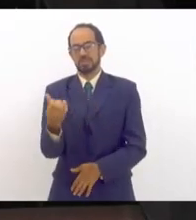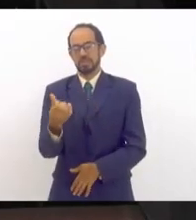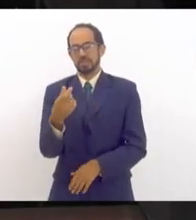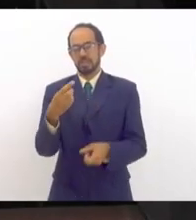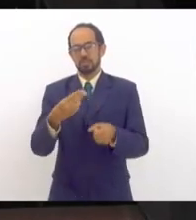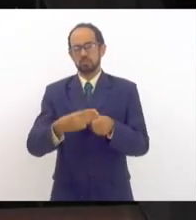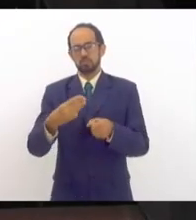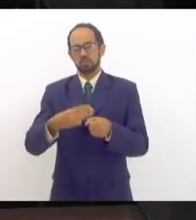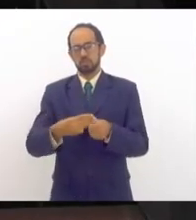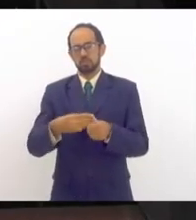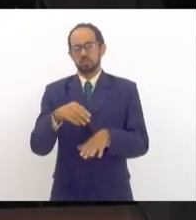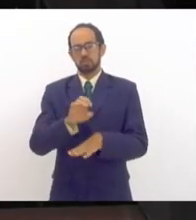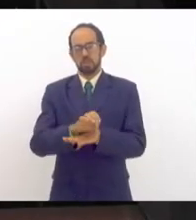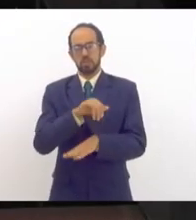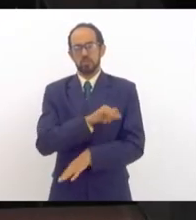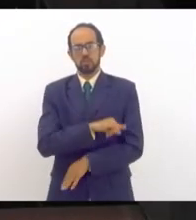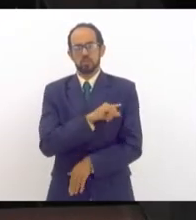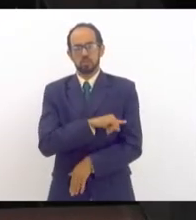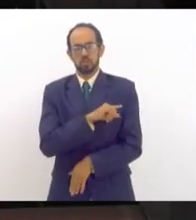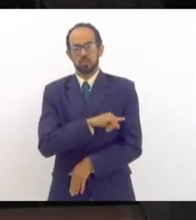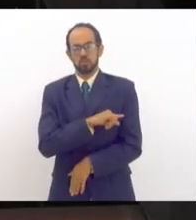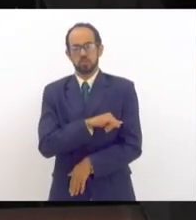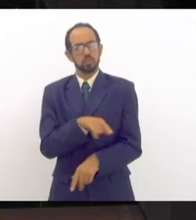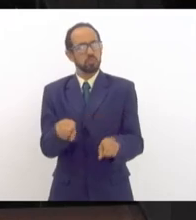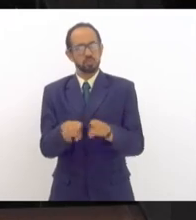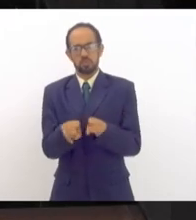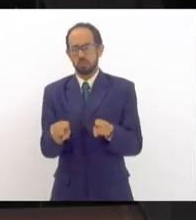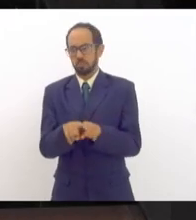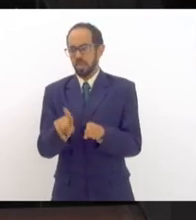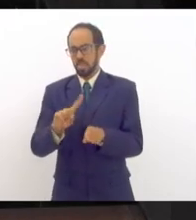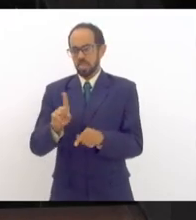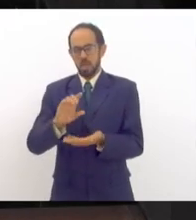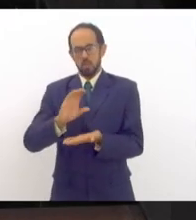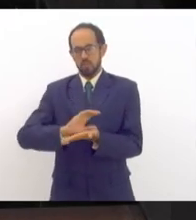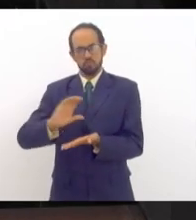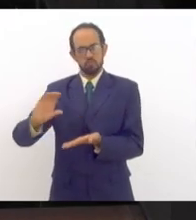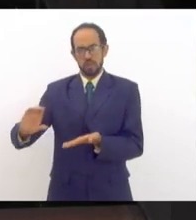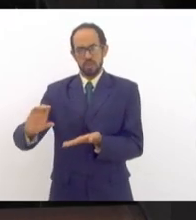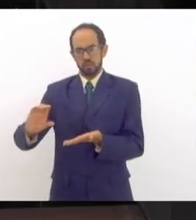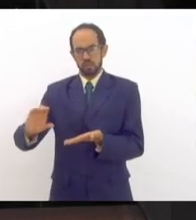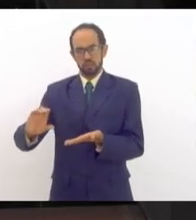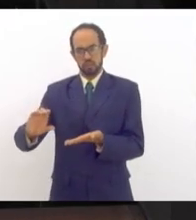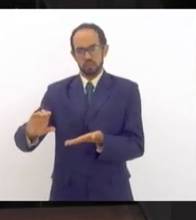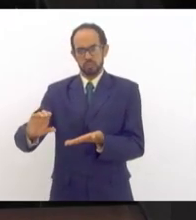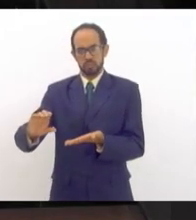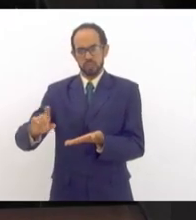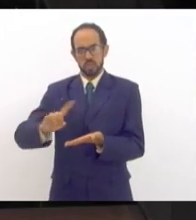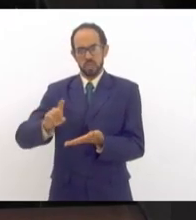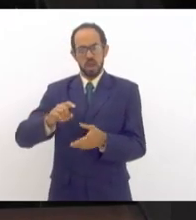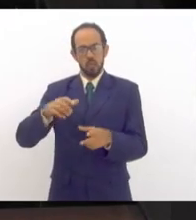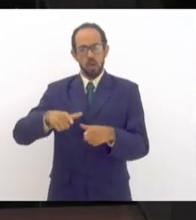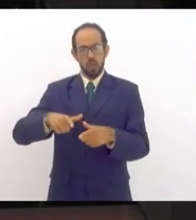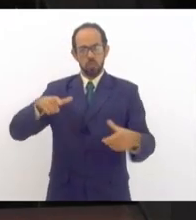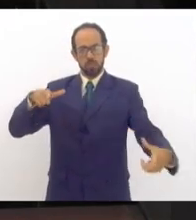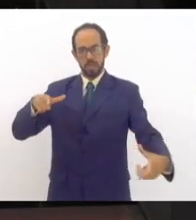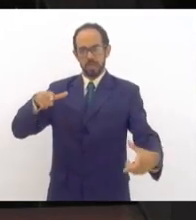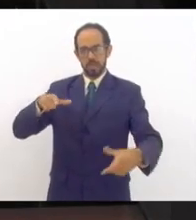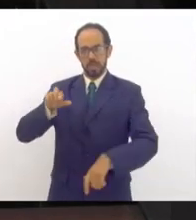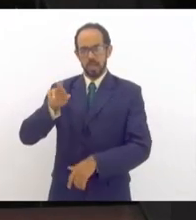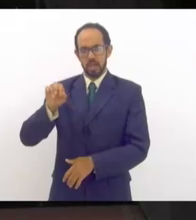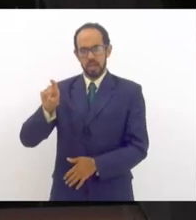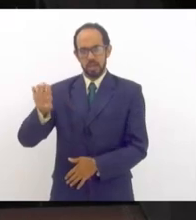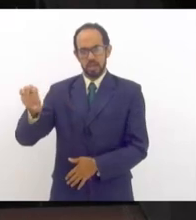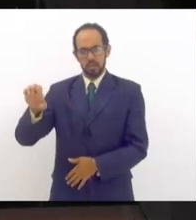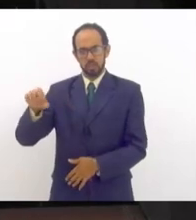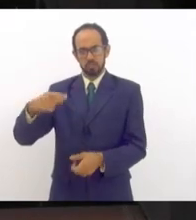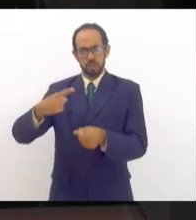no estado do Rio de Janeiro e que também não faz os investimentos necessários não amplia a rede para aquele bairro que tá desassistido